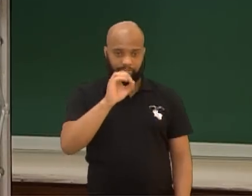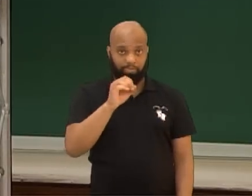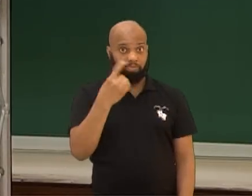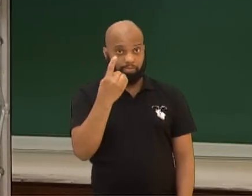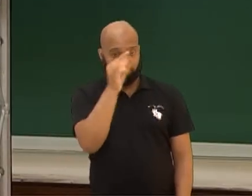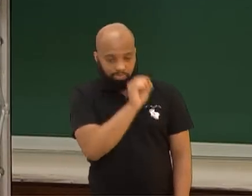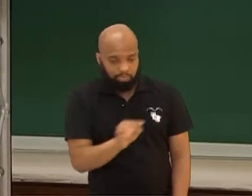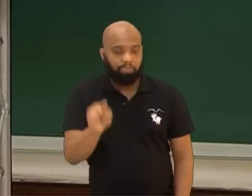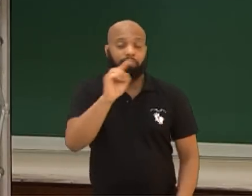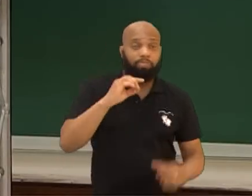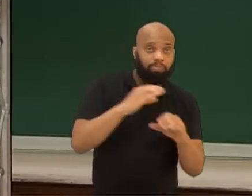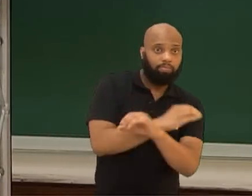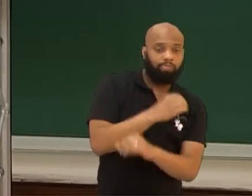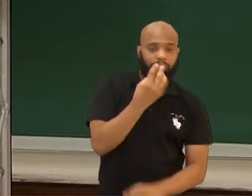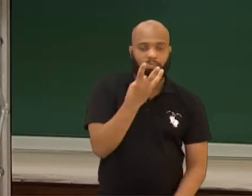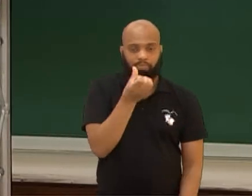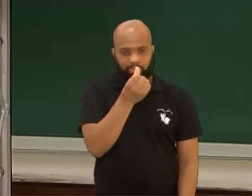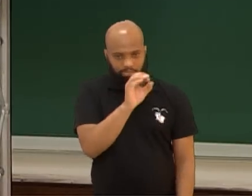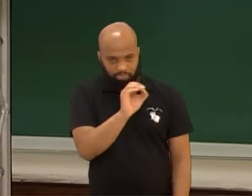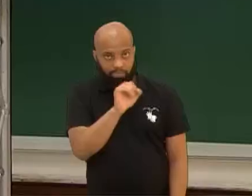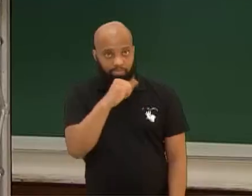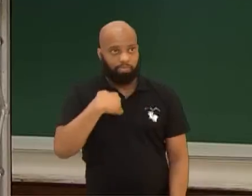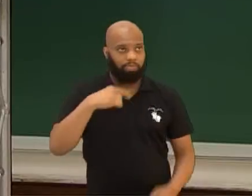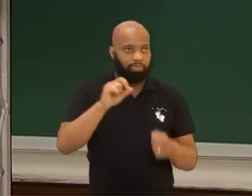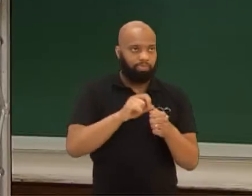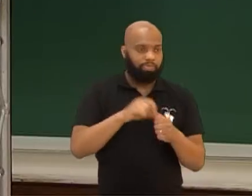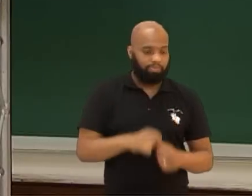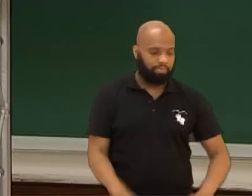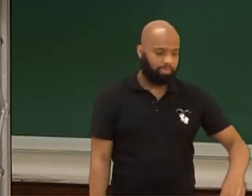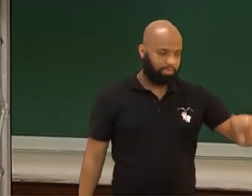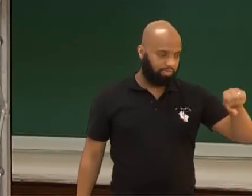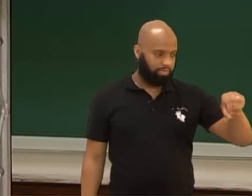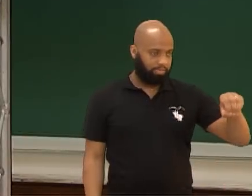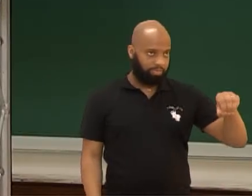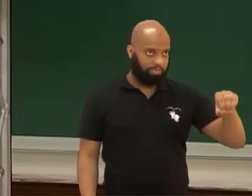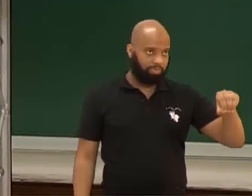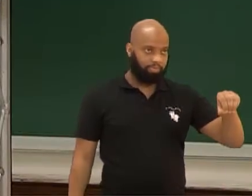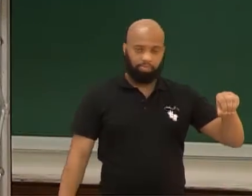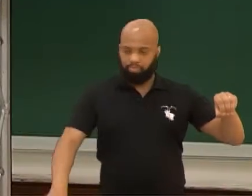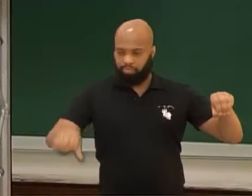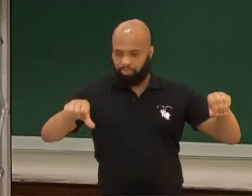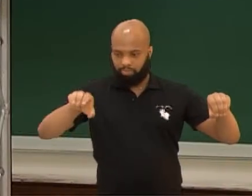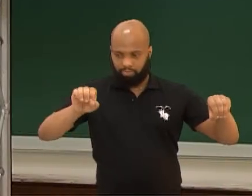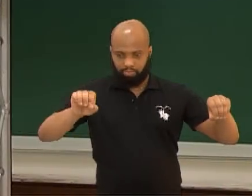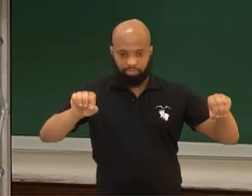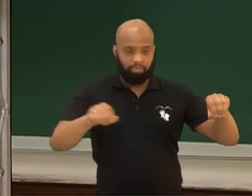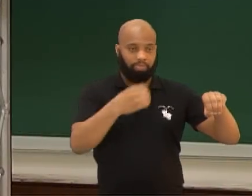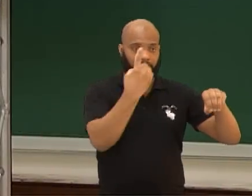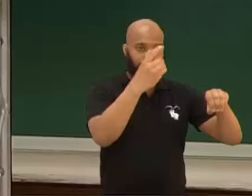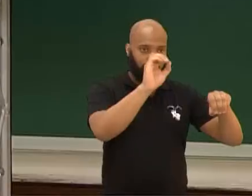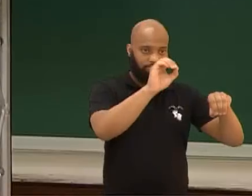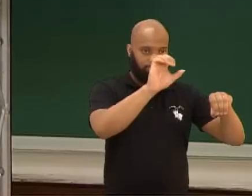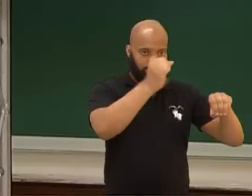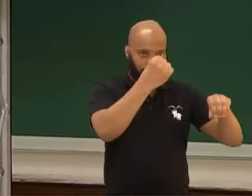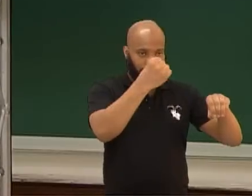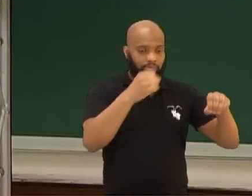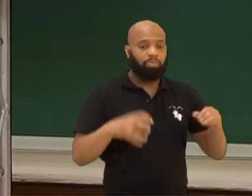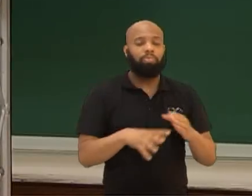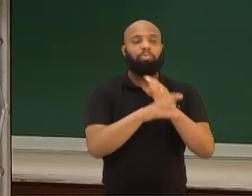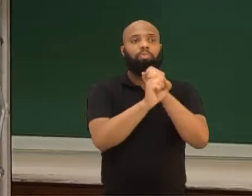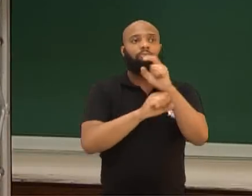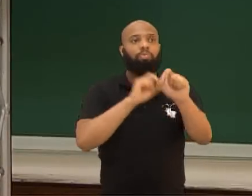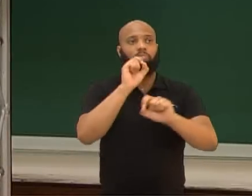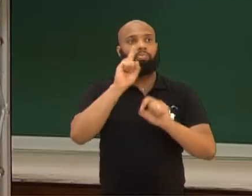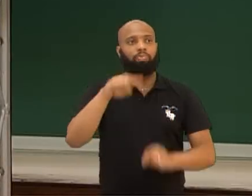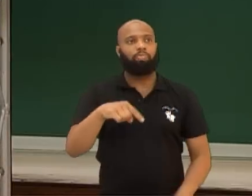inteira, 360 graus. Então, se eu somar 90, mais 108, eu vou